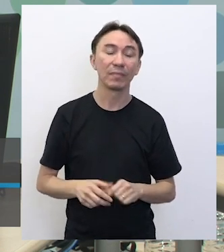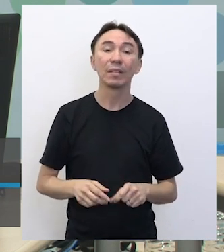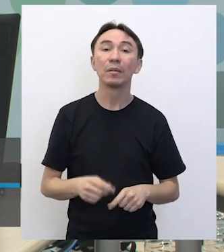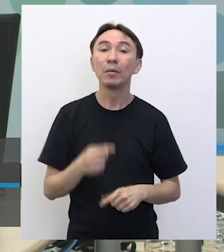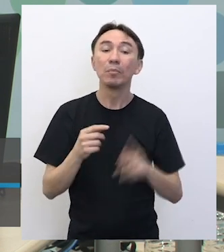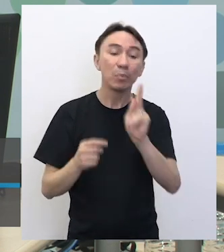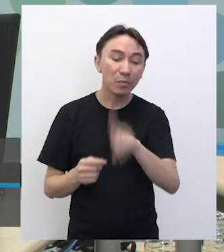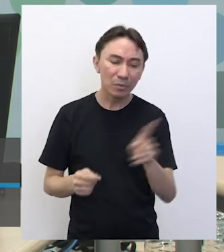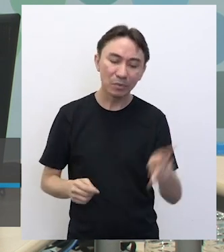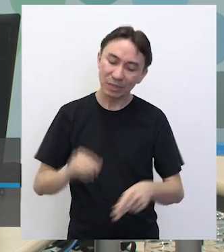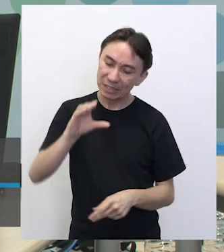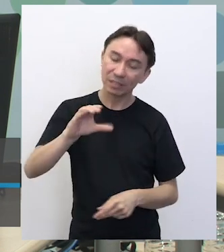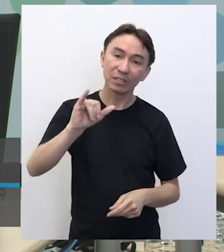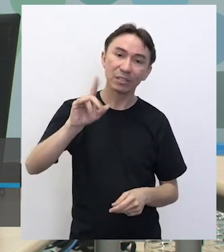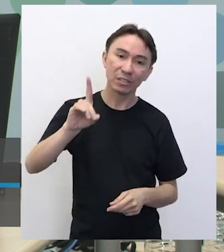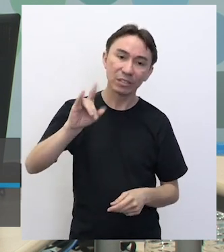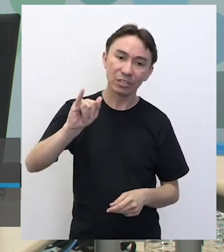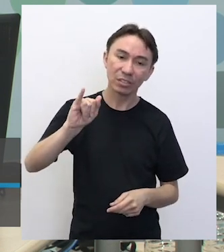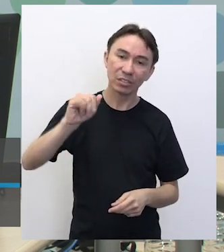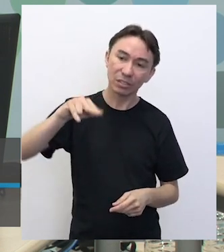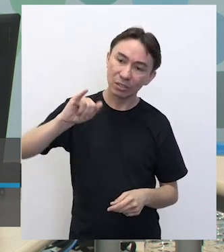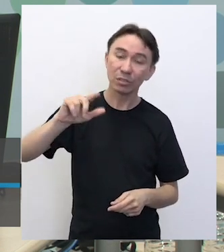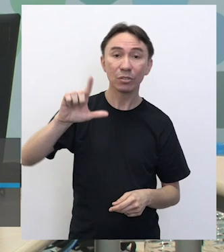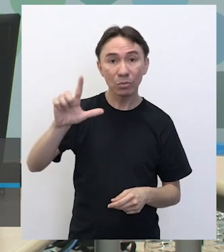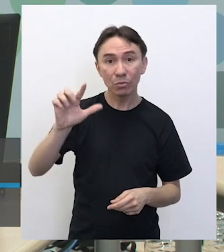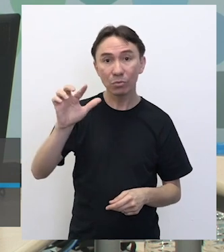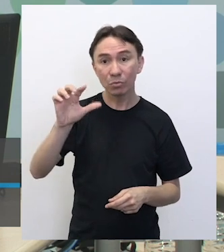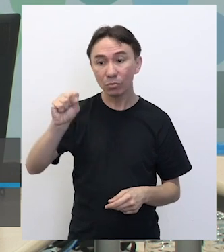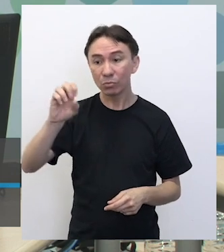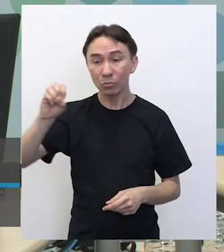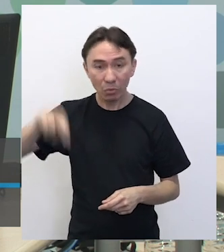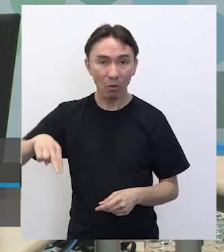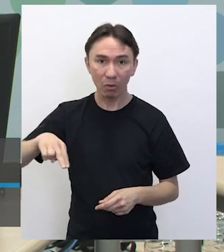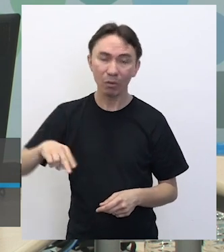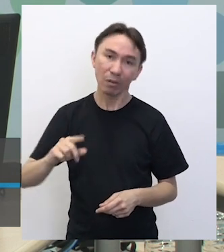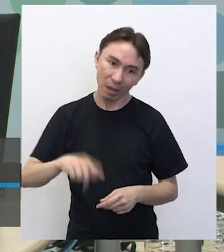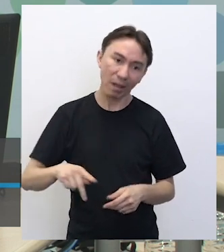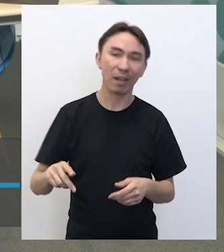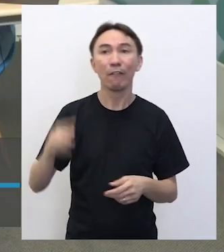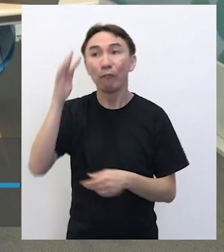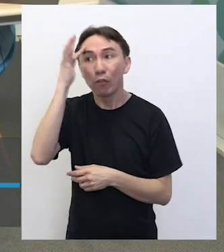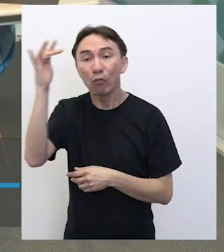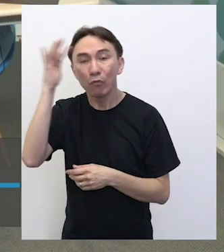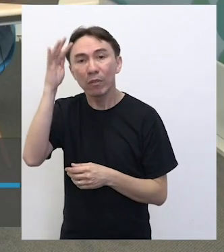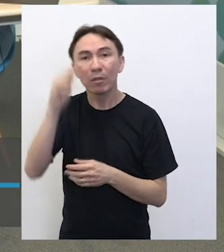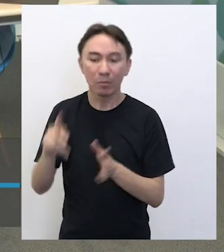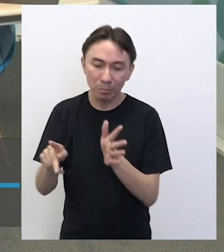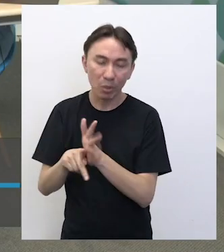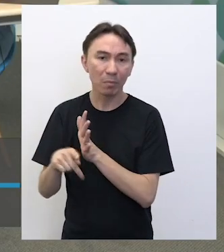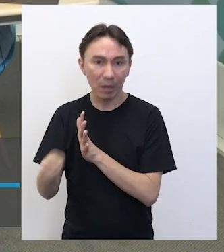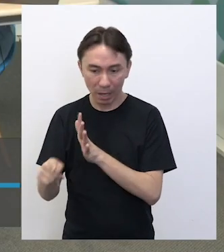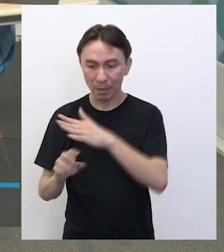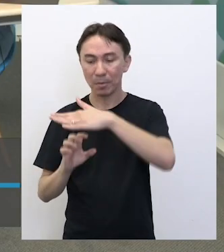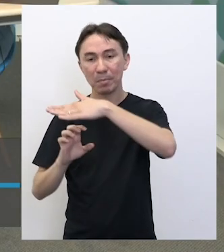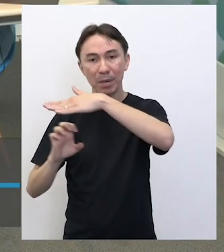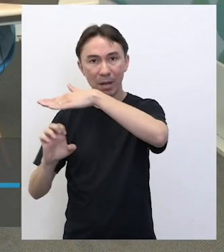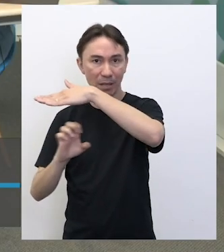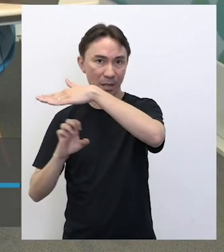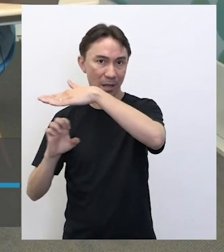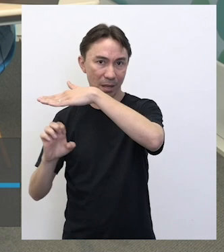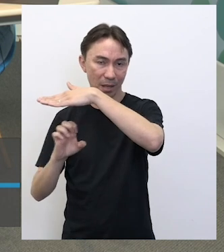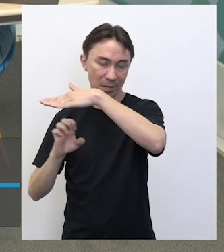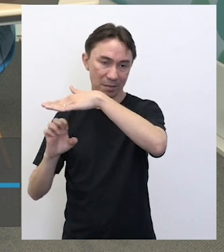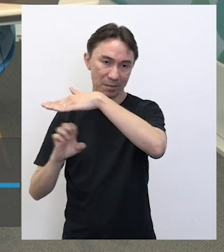Nilson falou sobre a filosofia da empresa, né? Questão de valorizar clientes. Filosofia empresarial, bem lembrado. Filosofia empresarial,